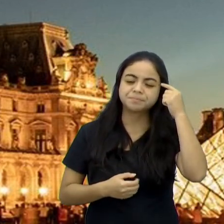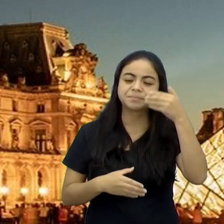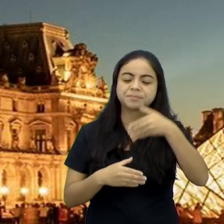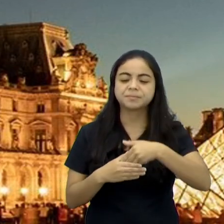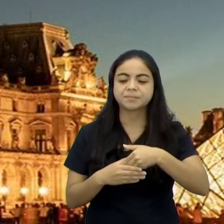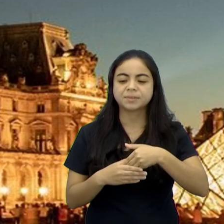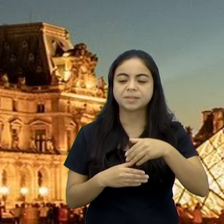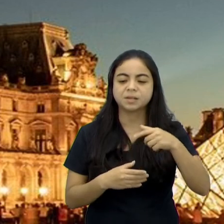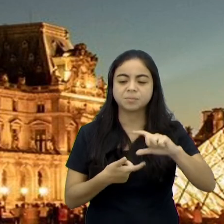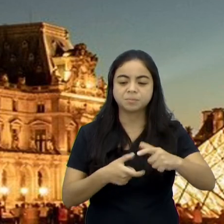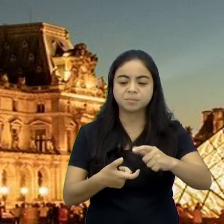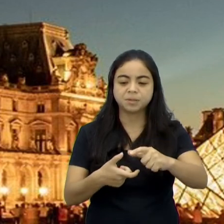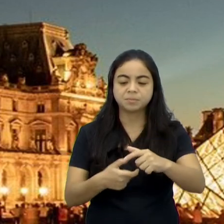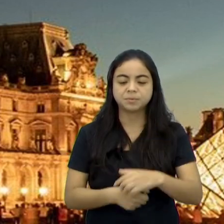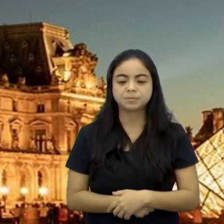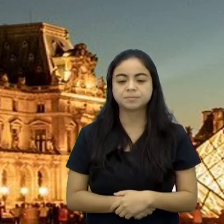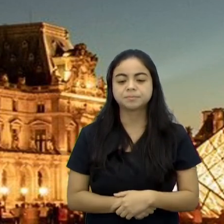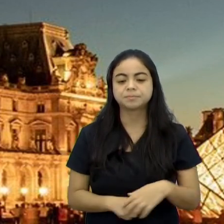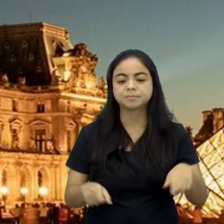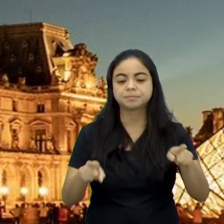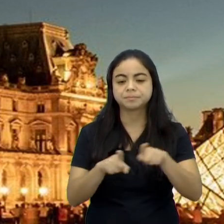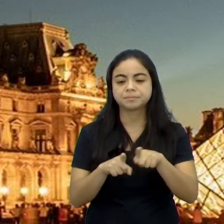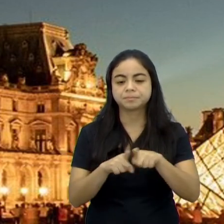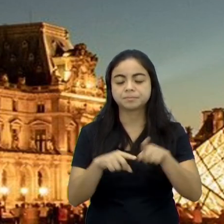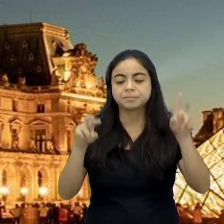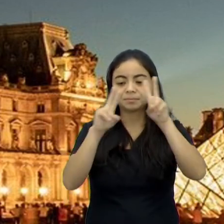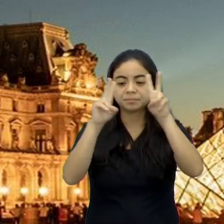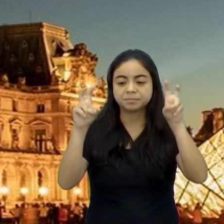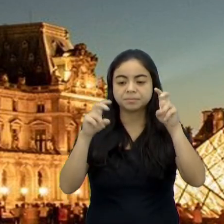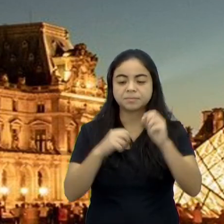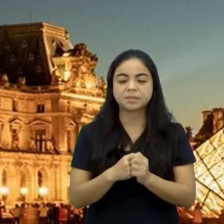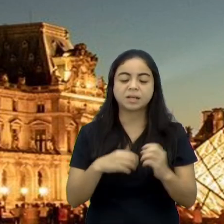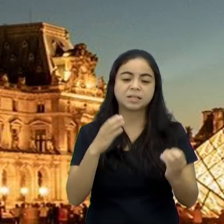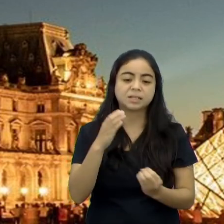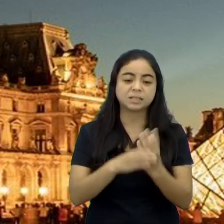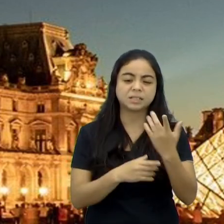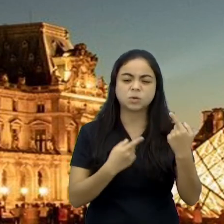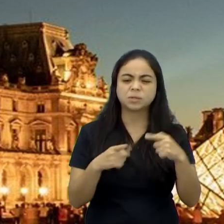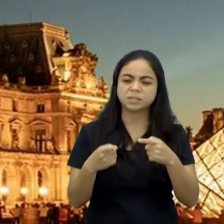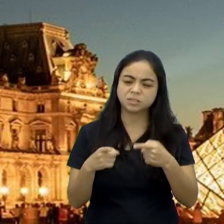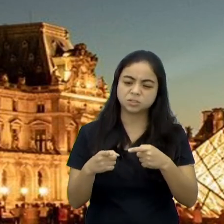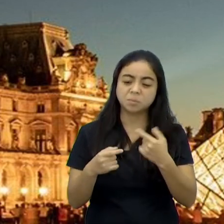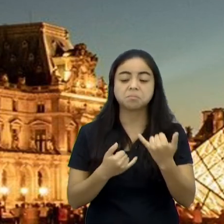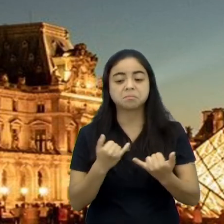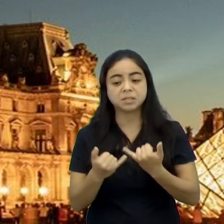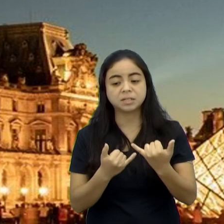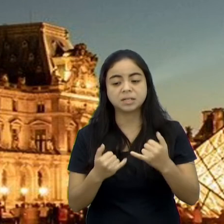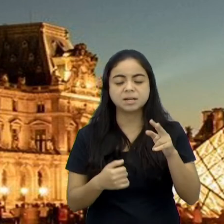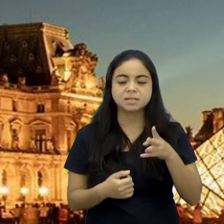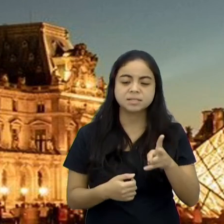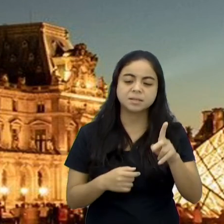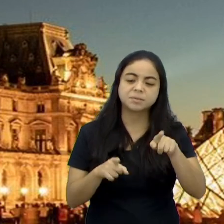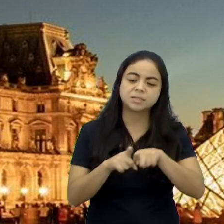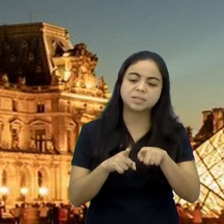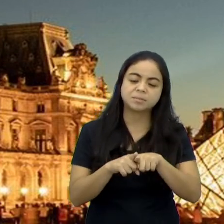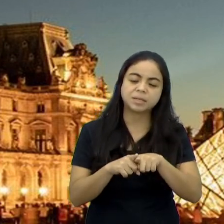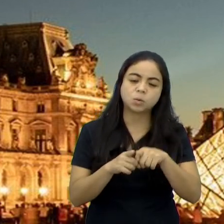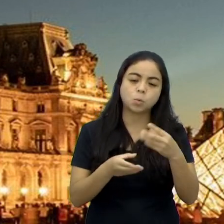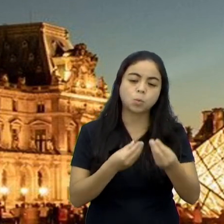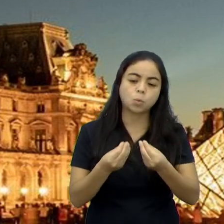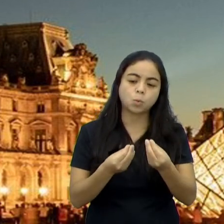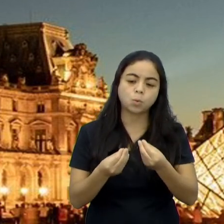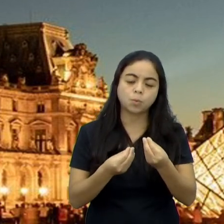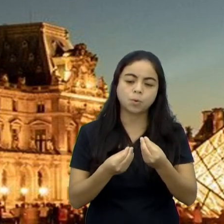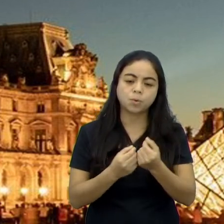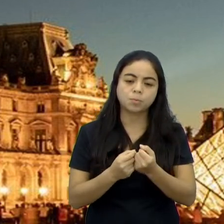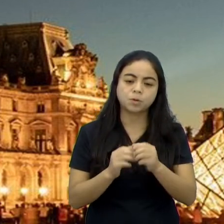do seu processo criativo? E também na sua temática, qual a crítica, qual a brincadeira, sempre pensando no formato também